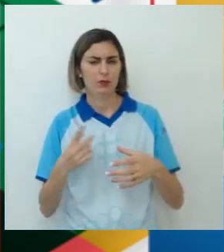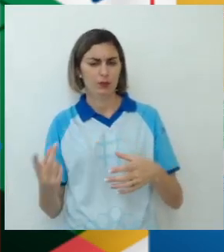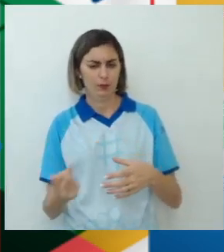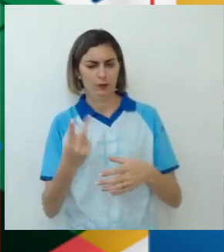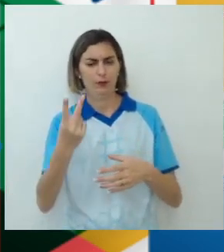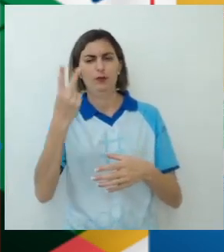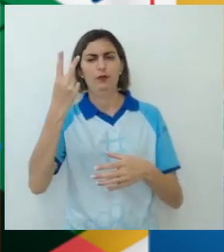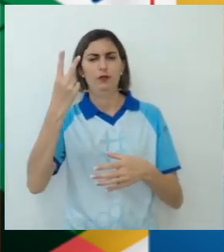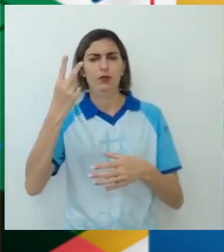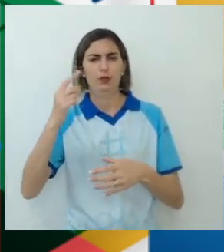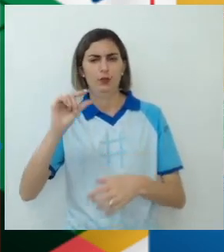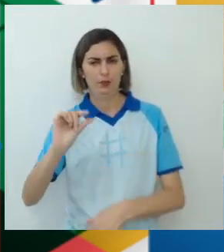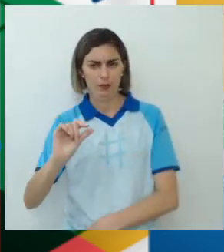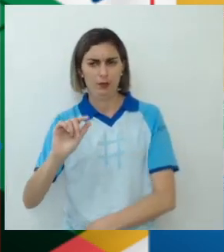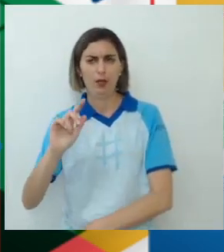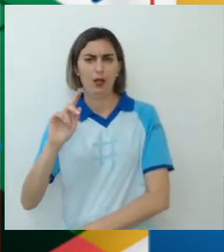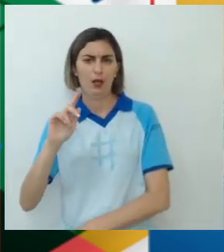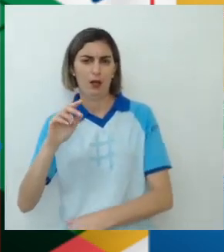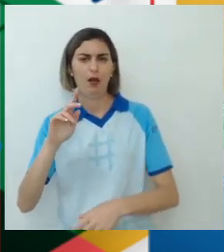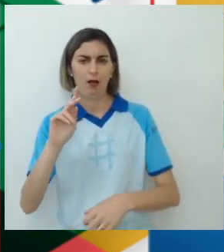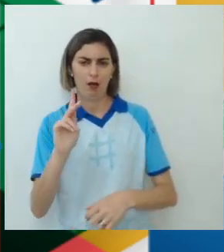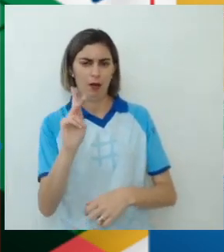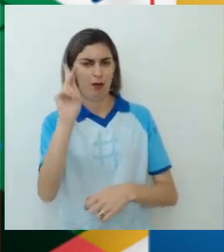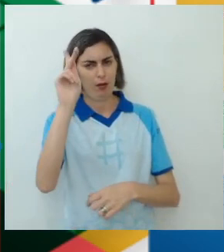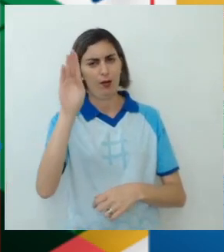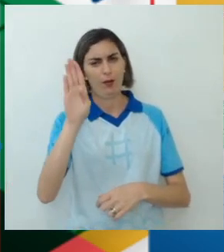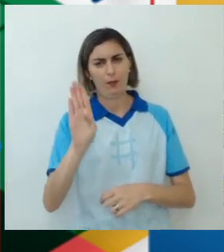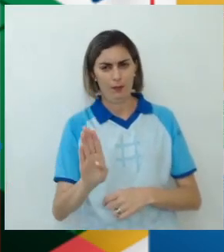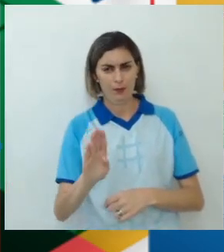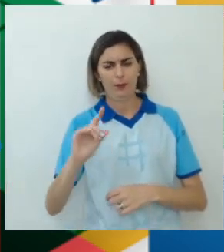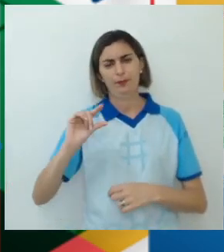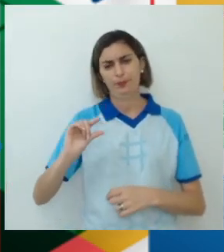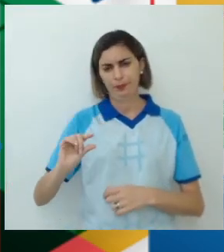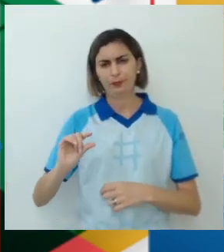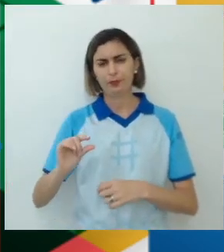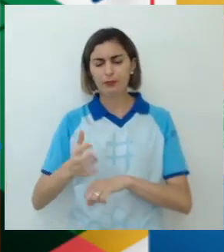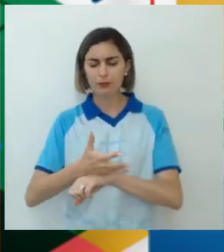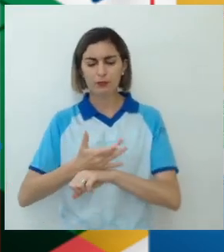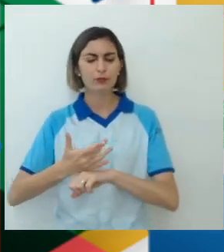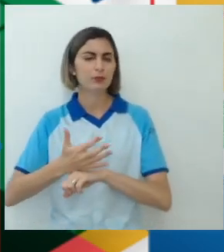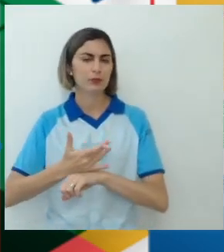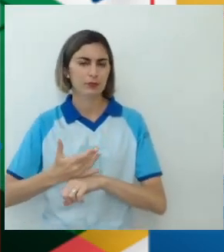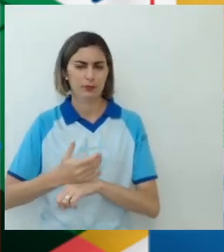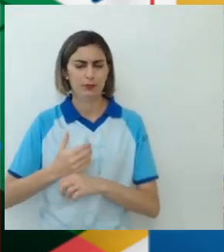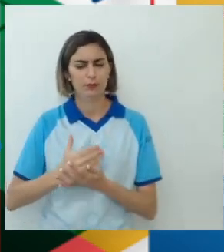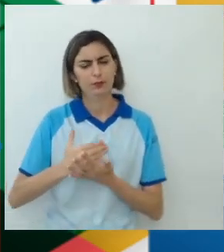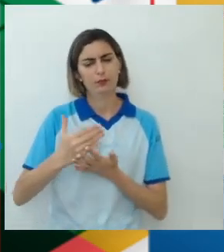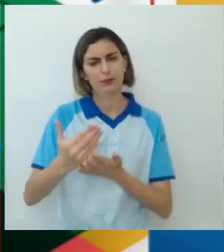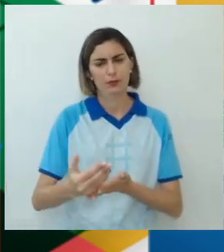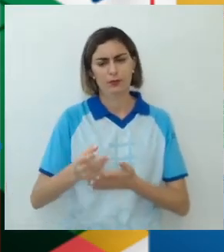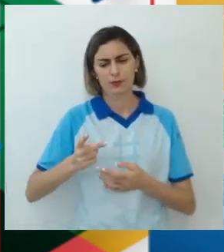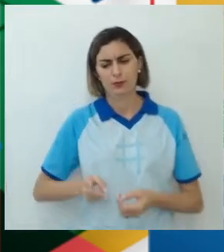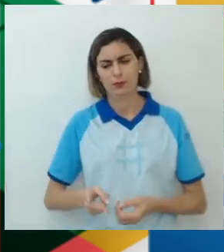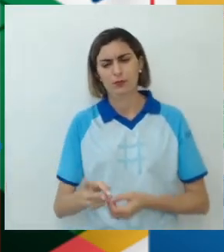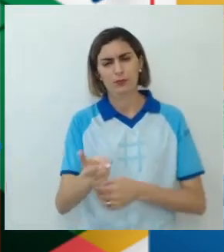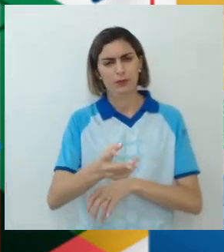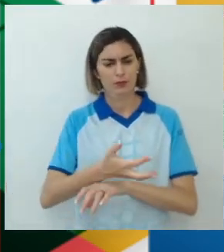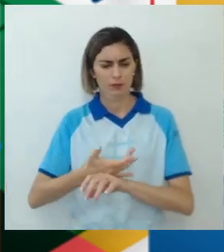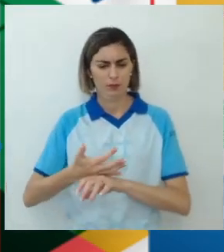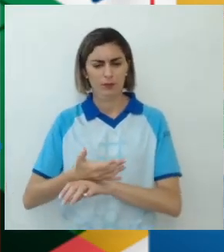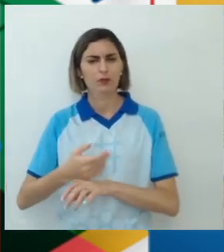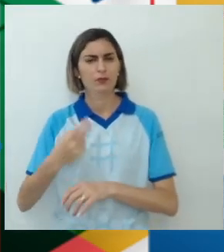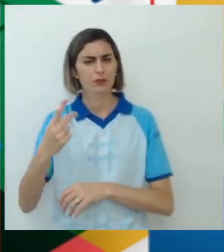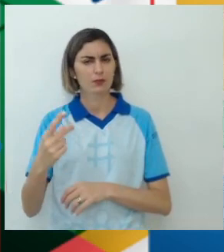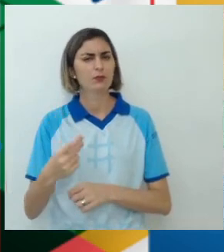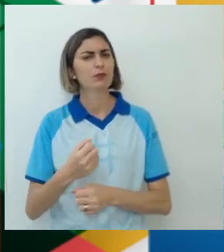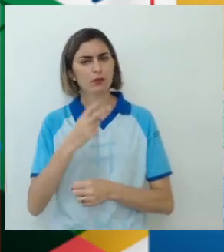de Kb muito pequeno. Espera aí. O ácido perclórico, a gente iniciou dizendo, olha, a constante de acidez dele